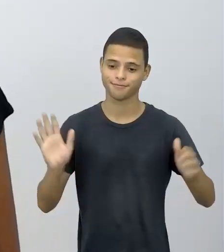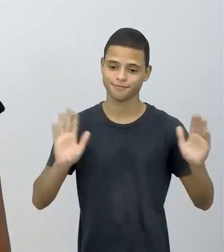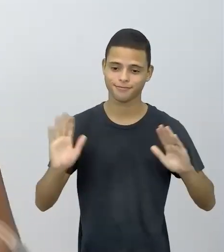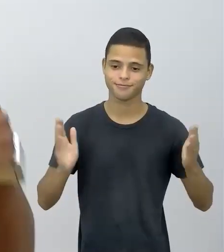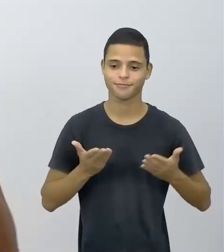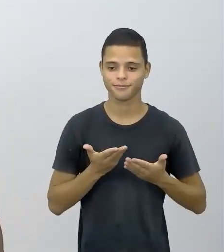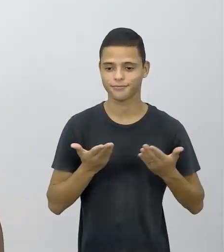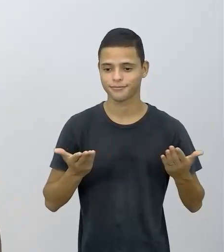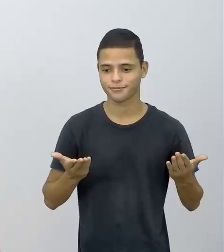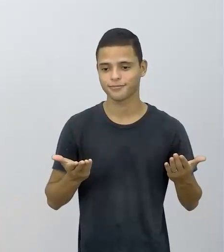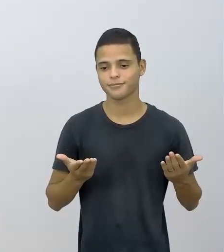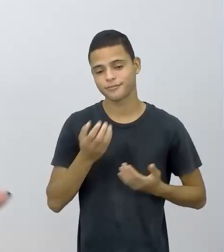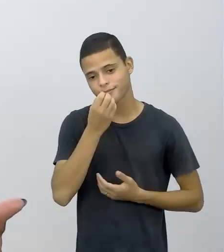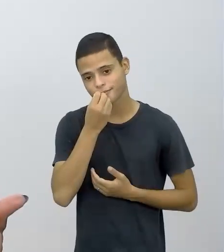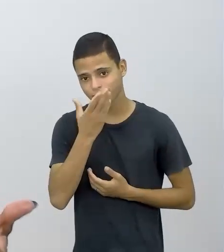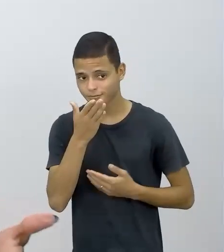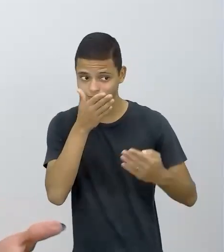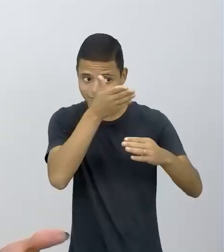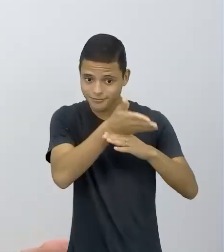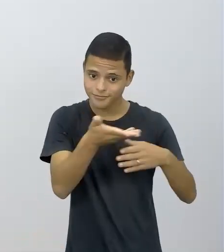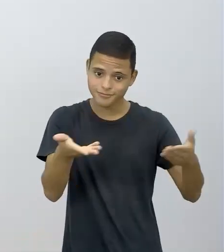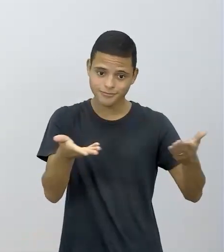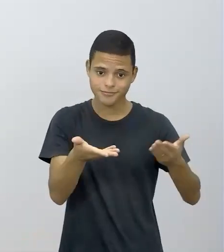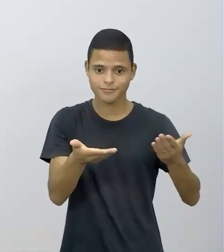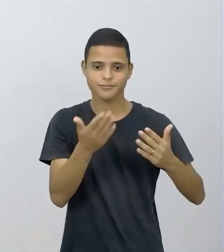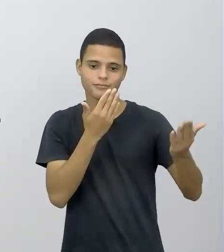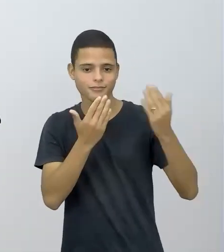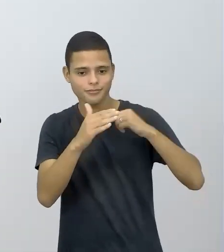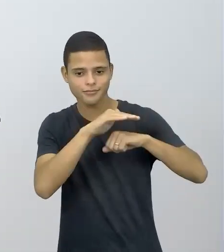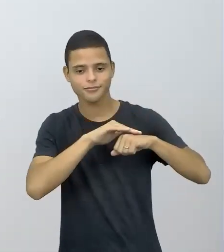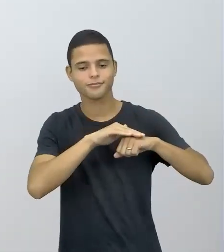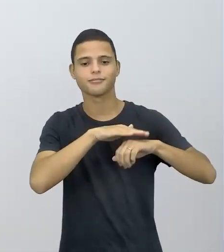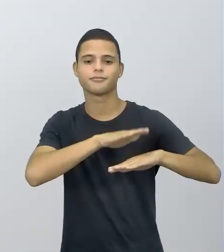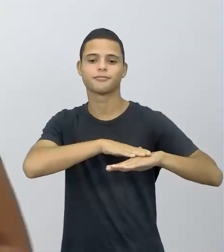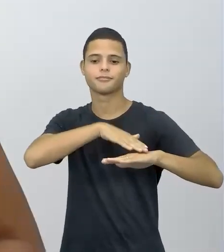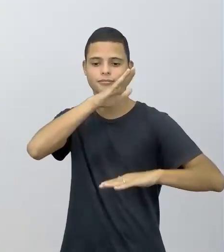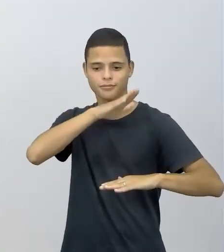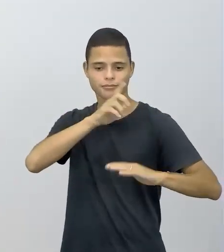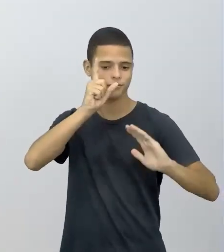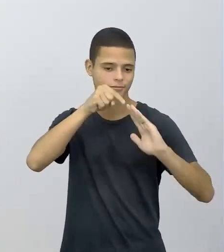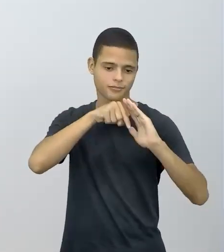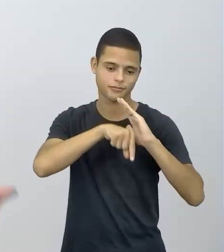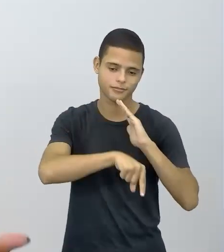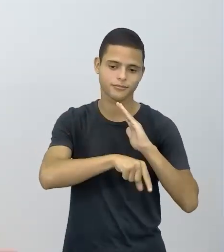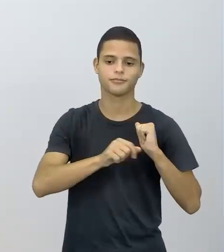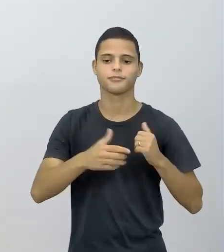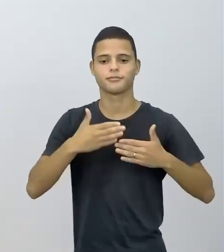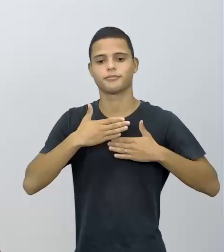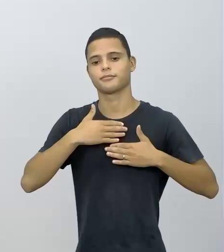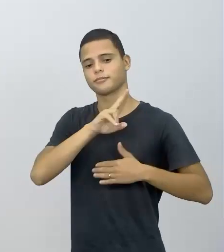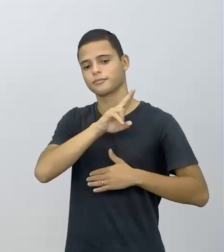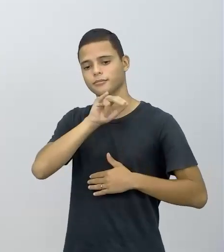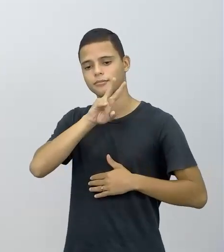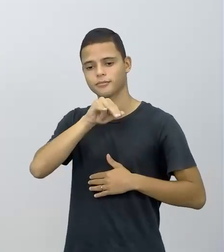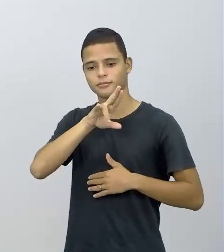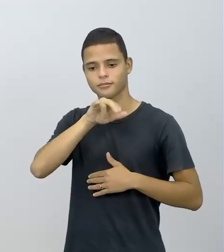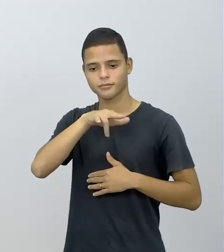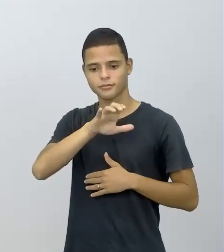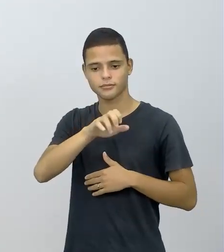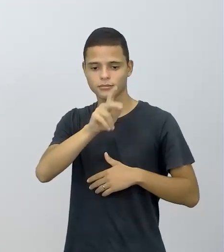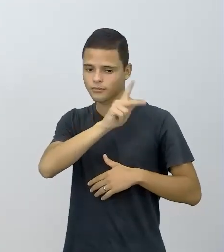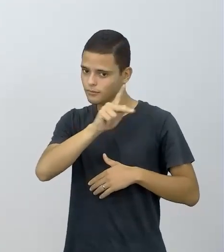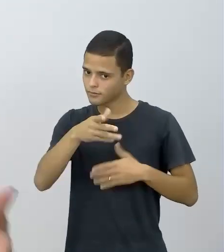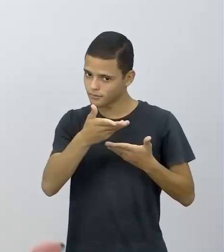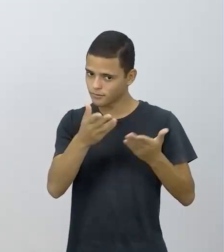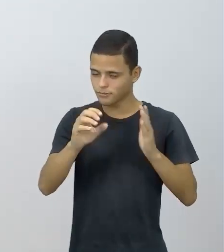Oi, gente, que bom que vocês nos acessaram aqui para falarmos mais um pouquinho sobre o nosso aprofundamento. Eu sou Viviane, professora de vocês aqui no Centro